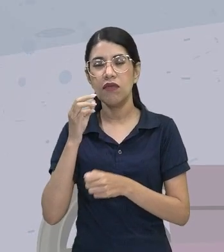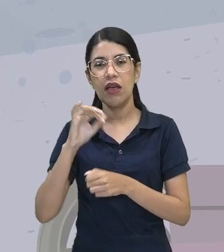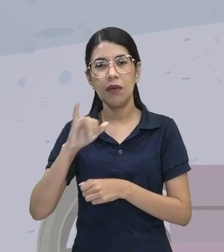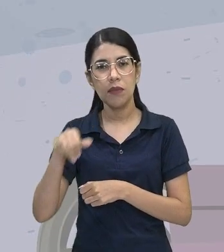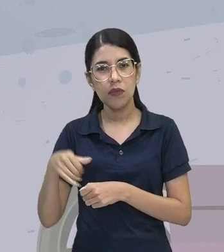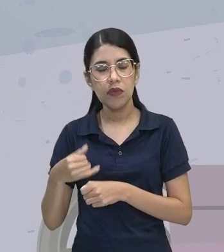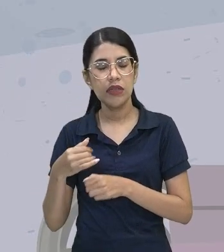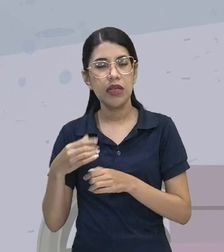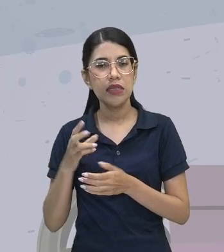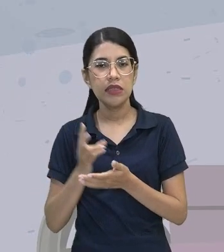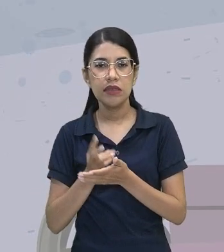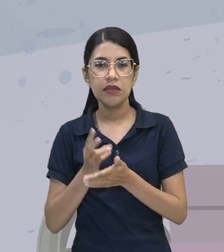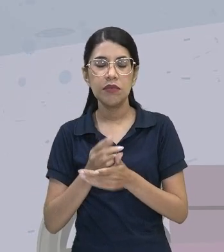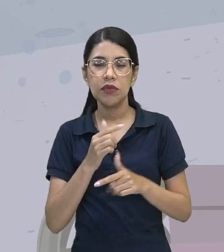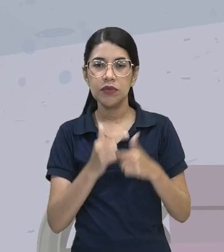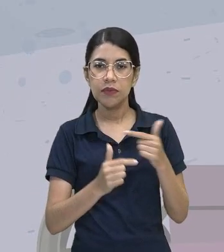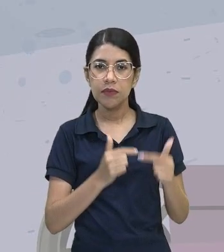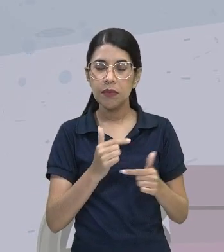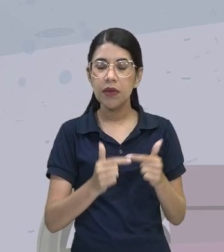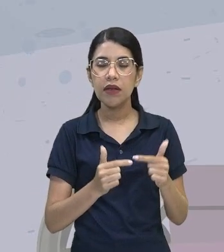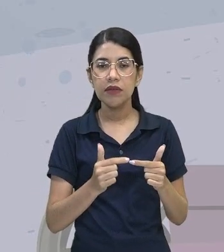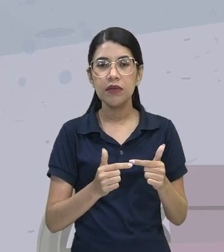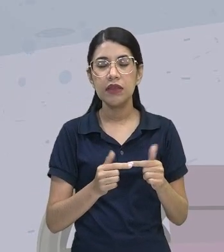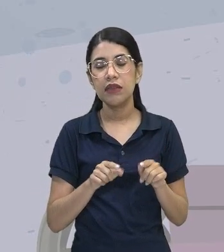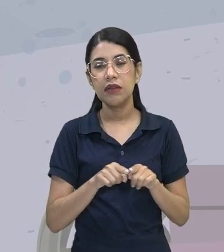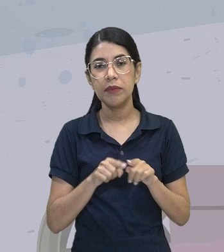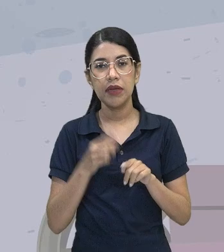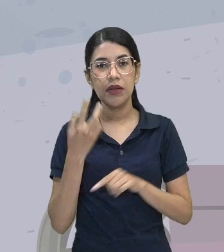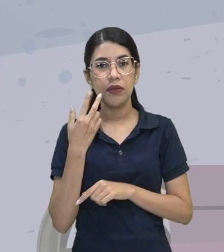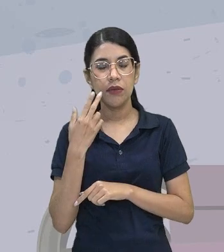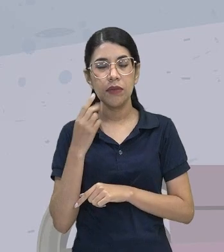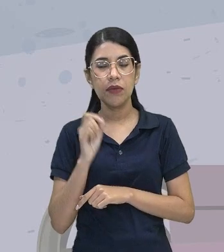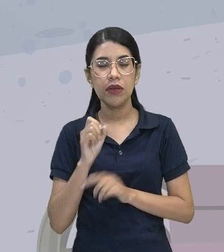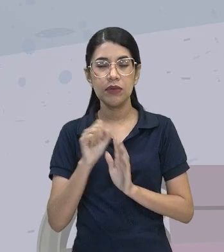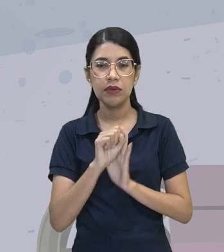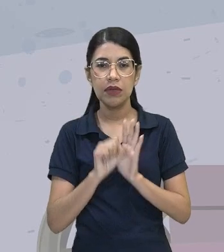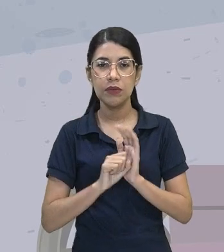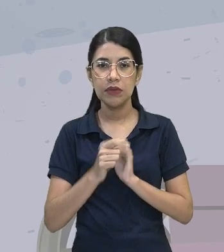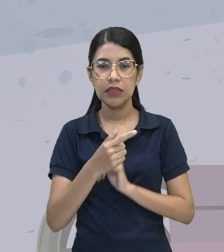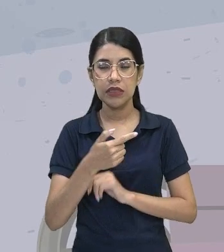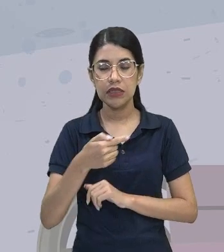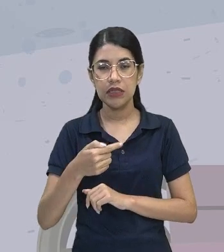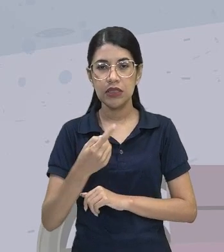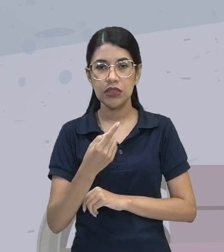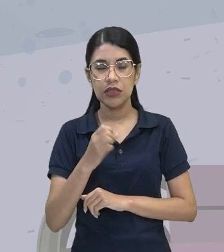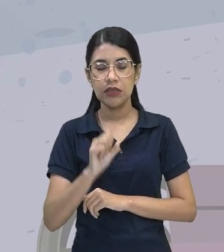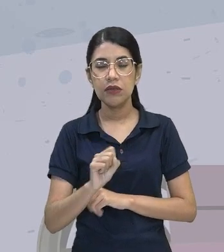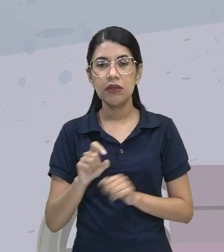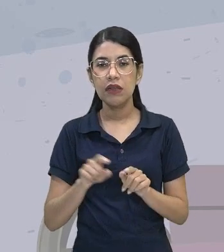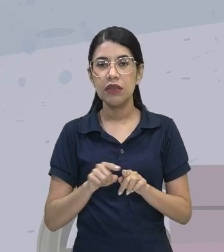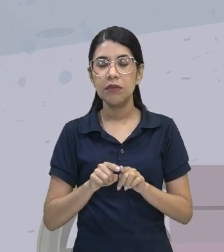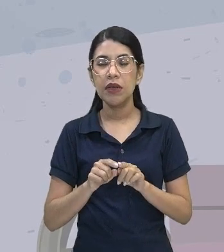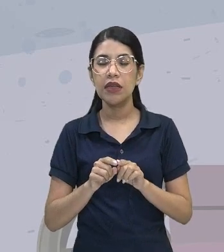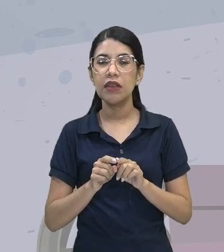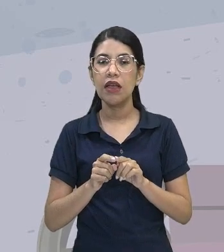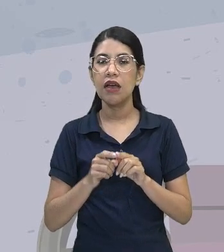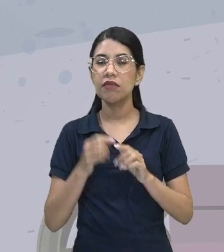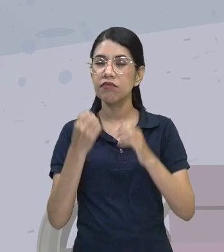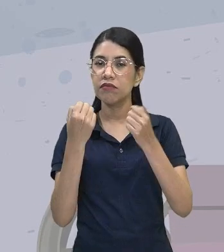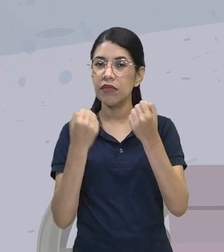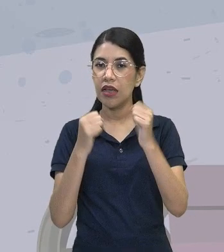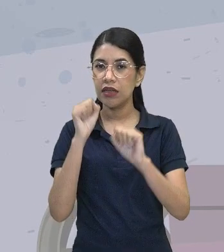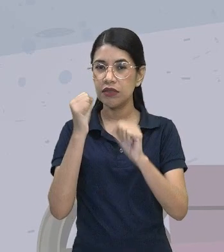obra do seu empregado. Inclusive, era comum no século XVII e XVIII, nas fábricas,